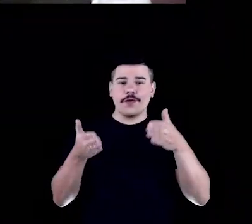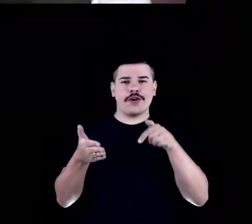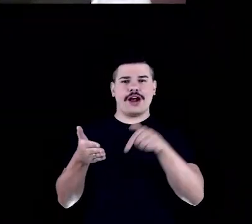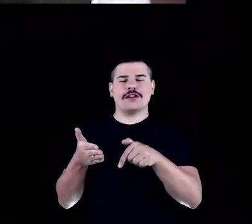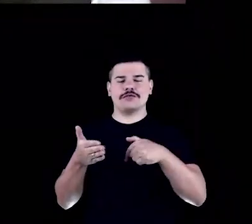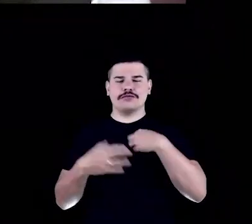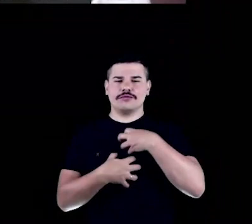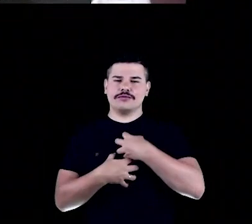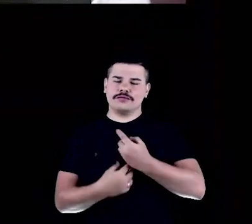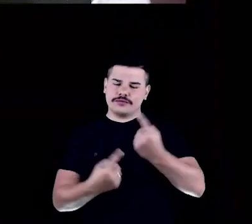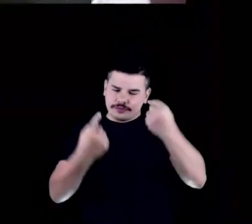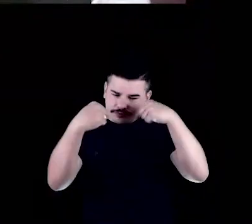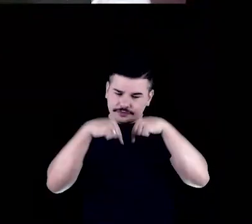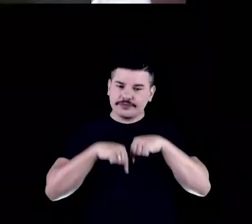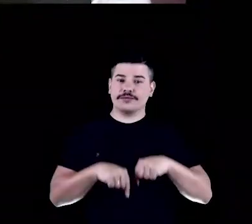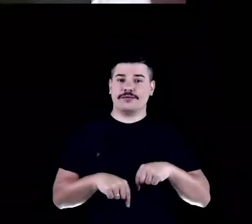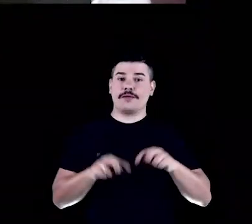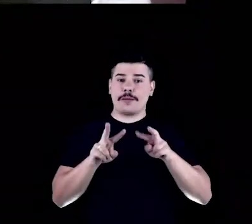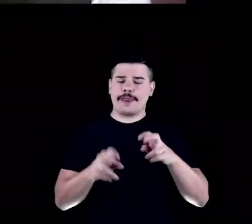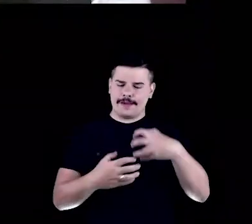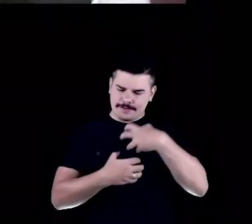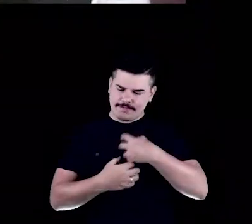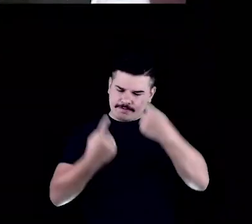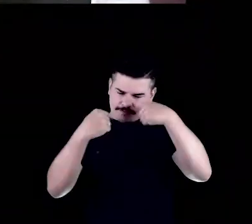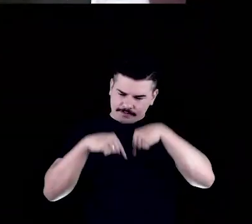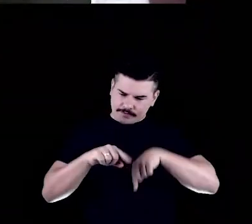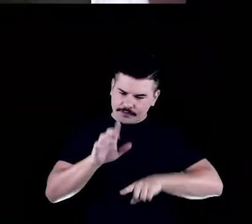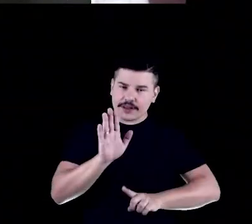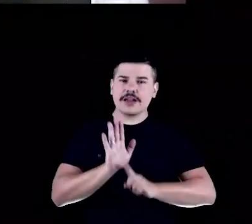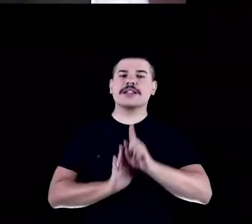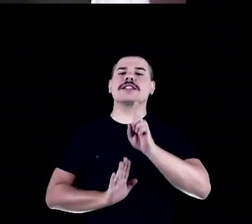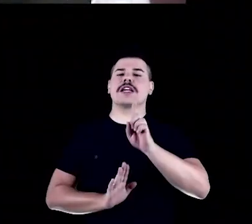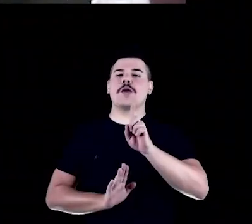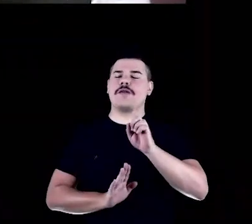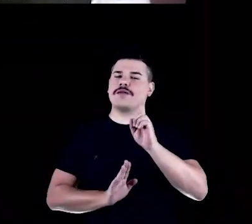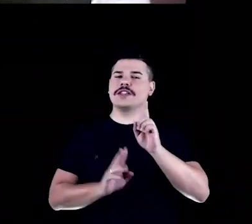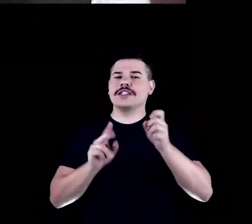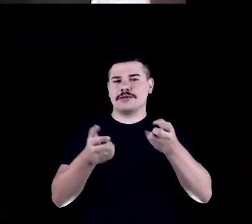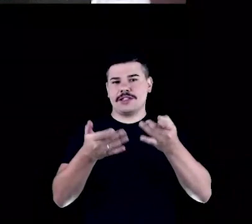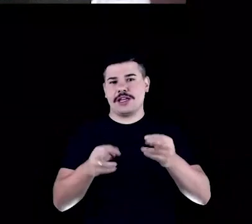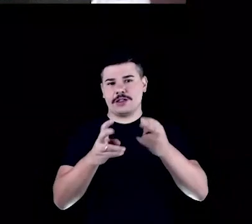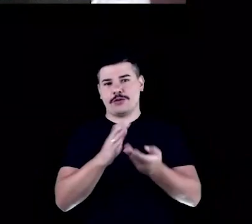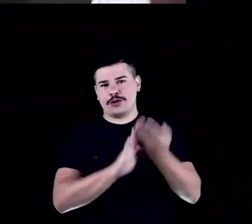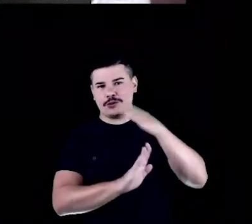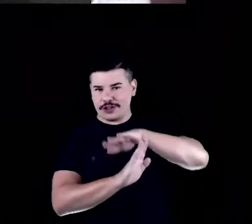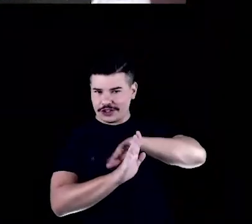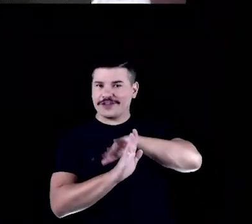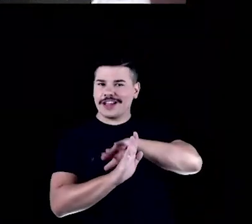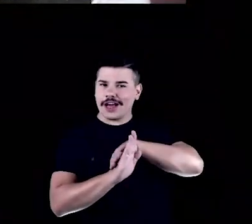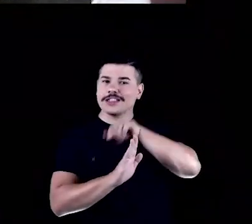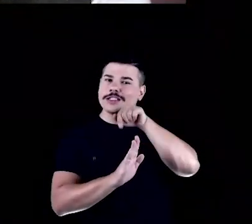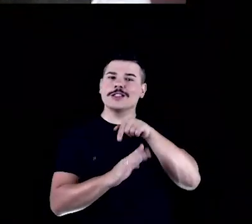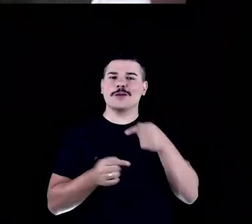de profundidade e ascensão. Eu acho que falando sobre profundidade e ascensão, a gente também desperta subjetividade. E isso